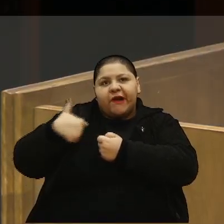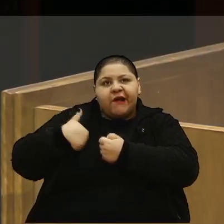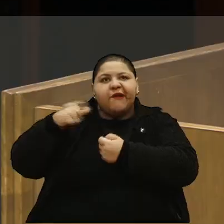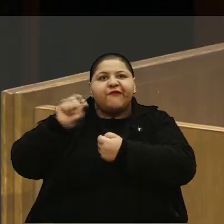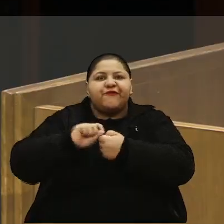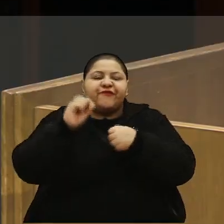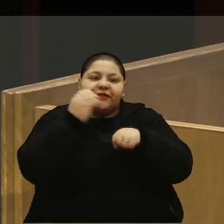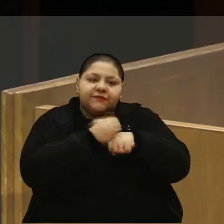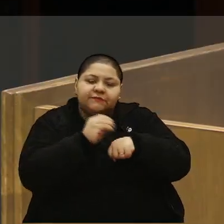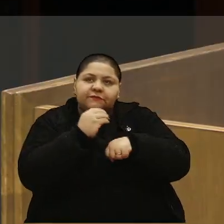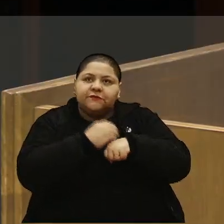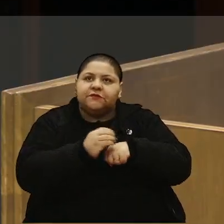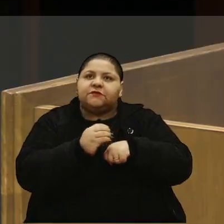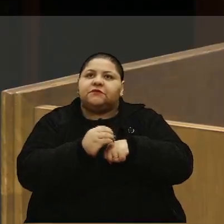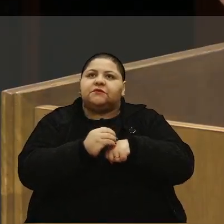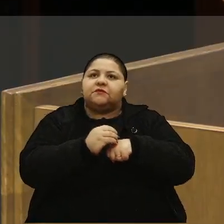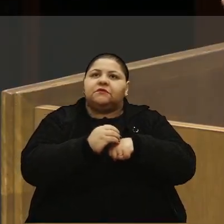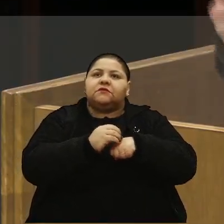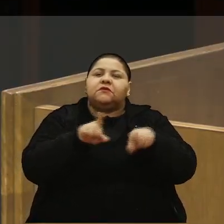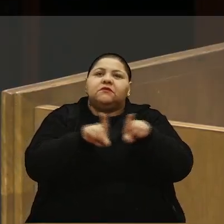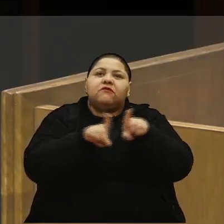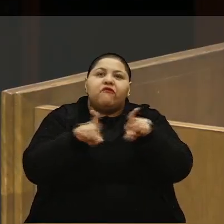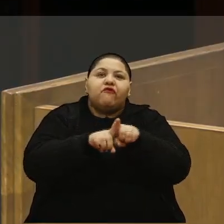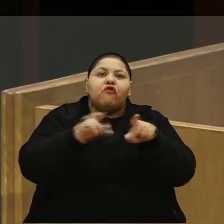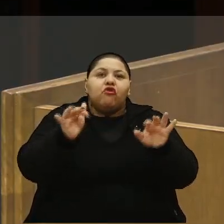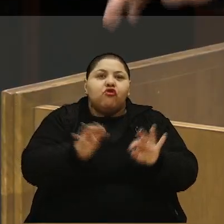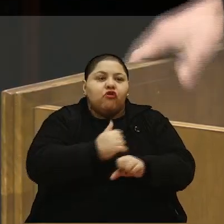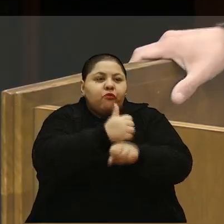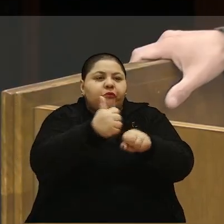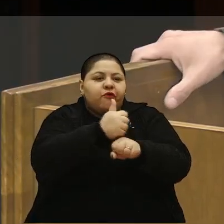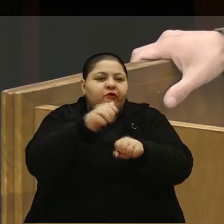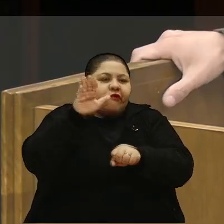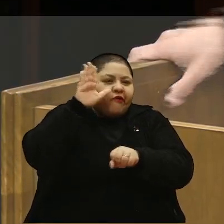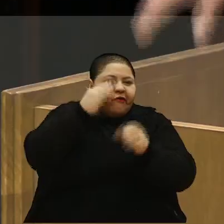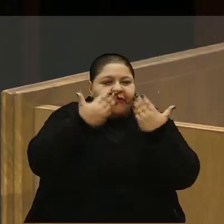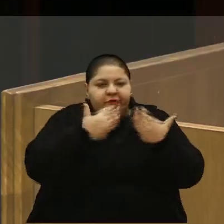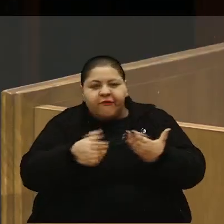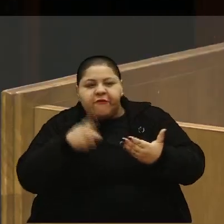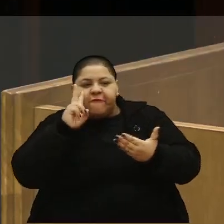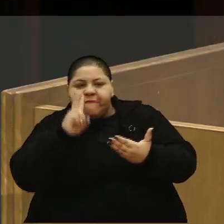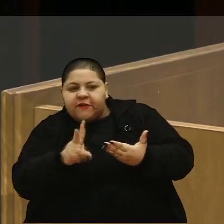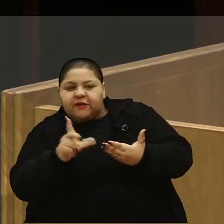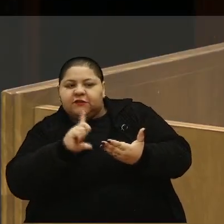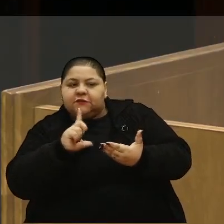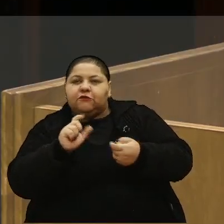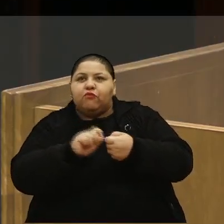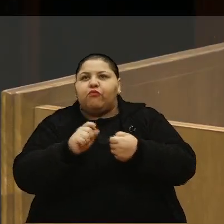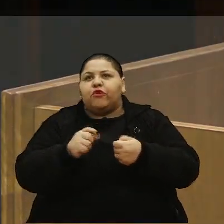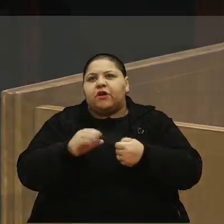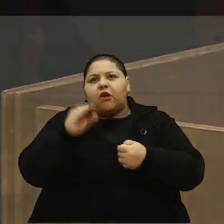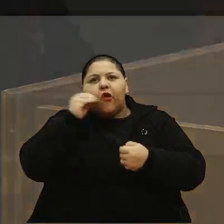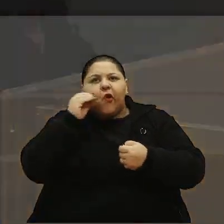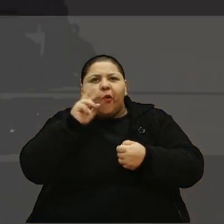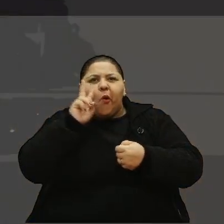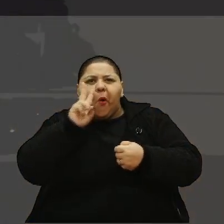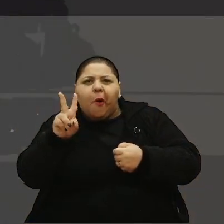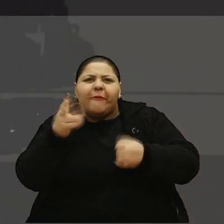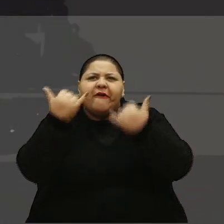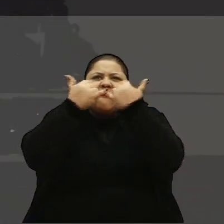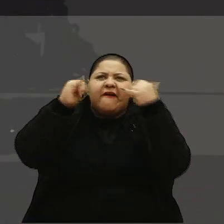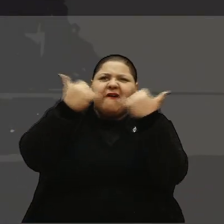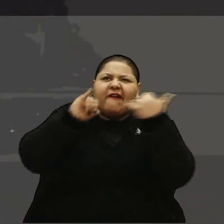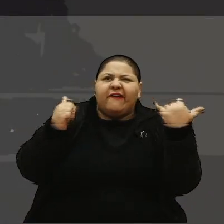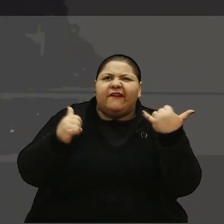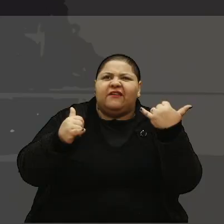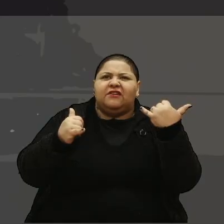fez a indicação, foi um técnico, analisou, viu que tinha que ser feito, porque é visível, né? Olha uma fiação no